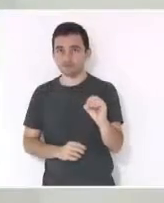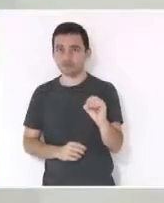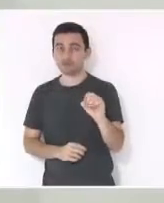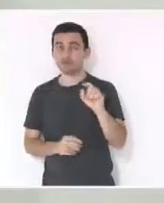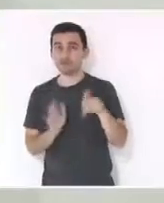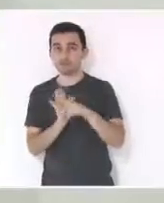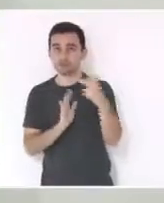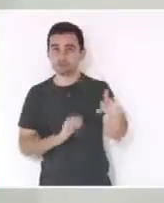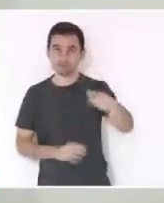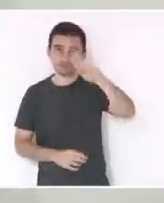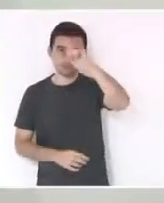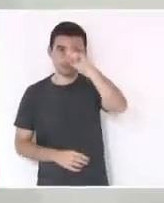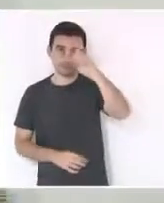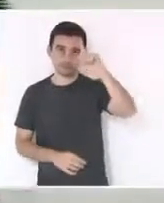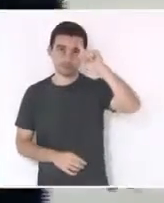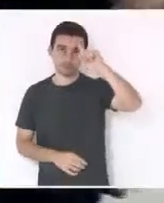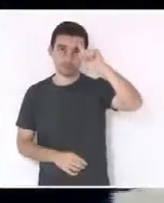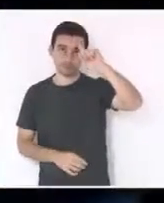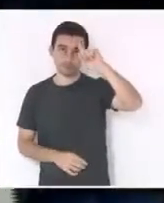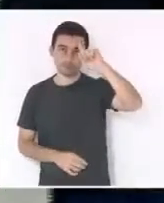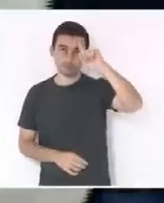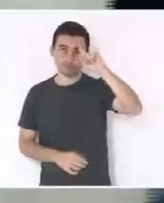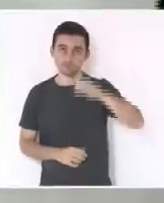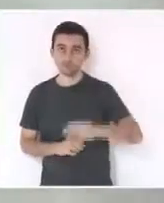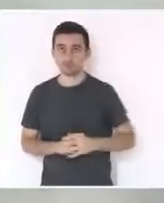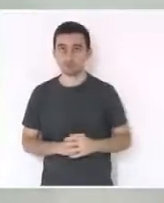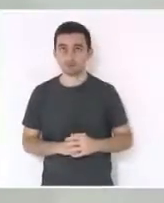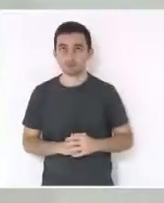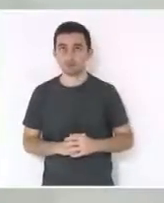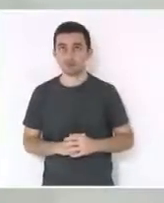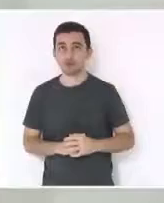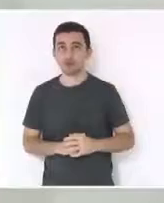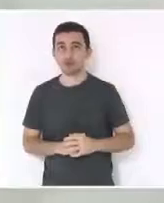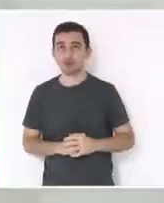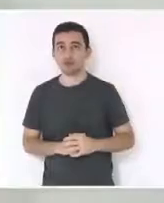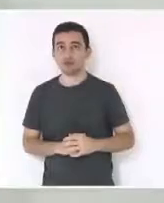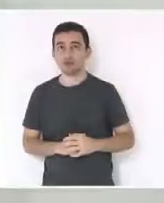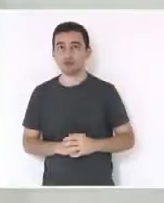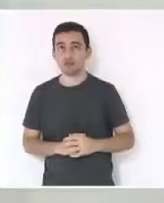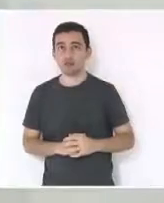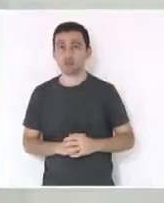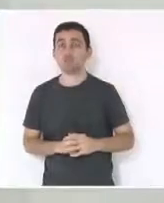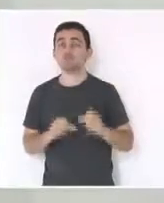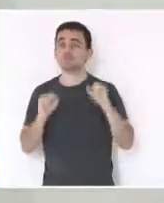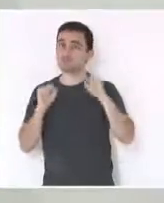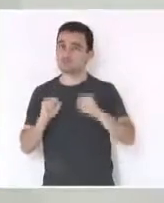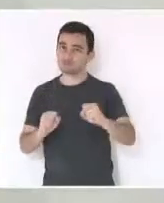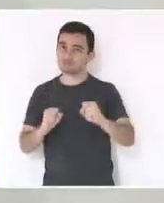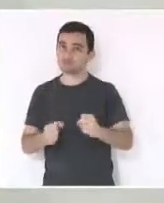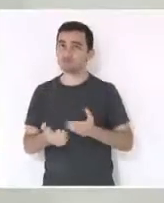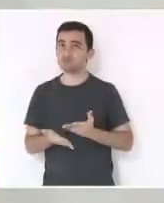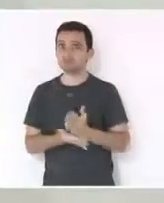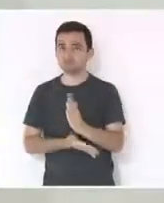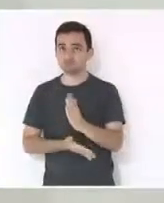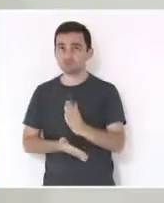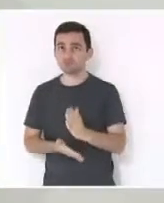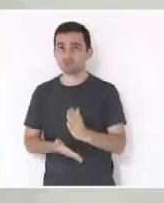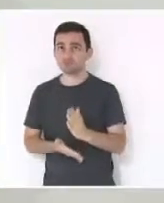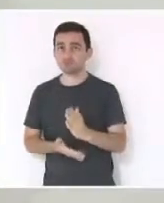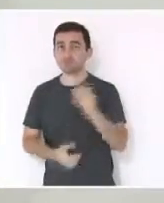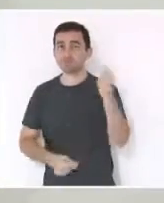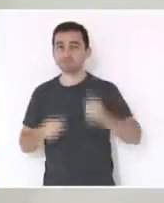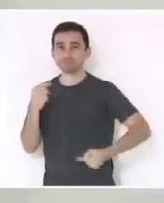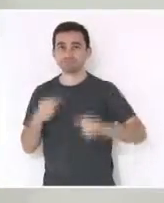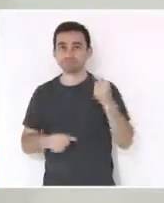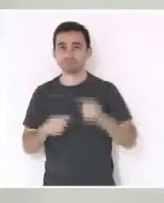que deverá ou poderá ser à prova a ser discutida a